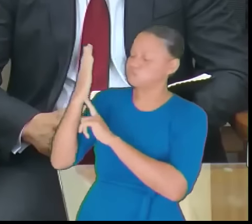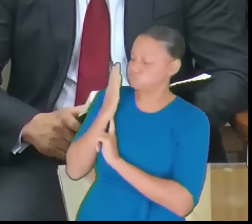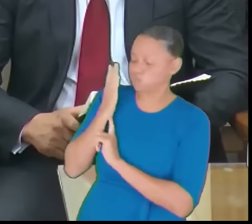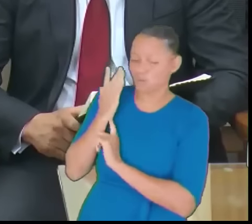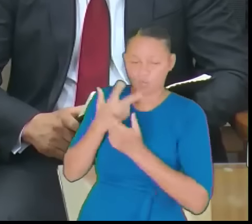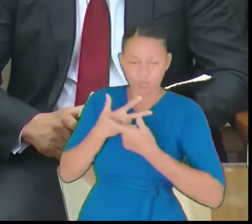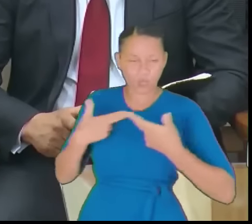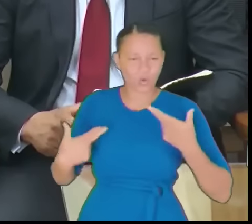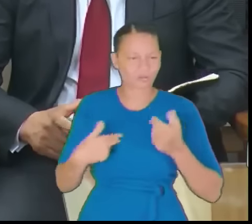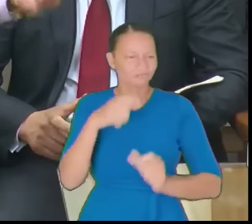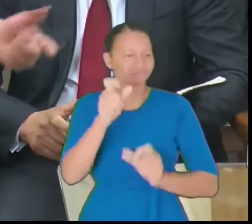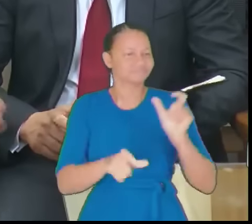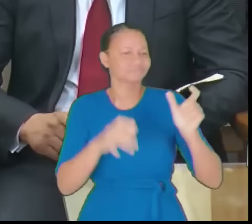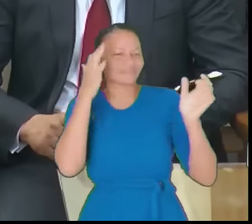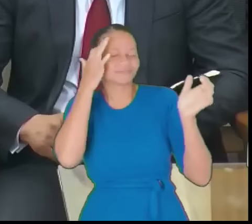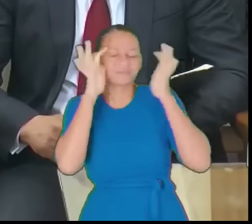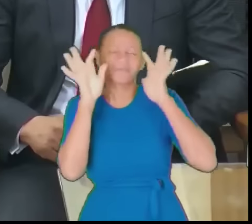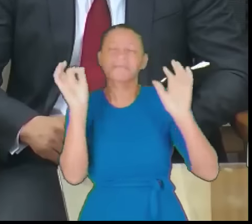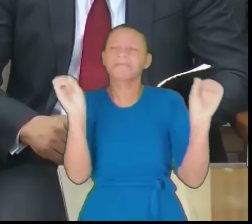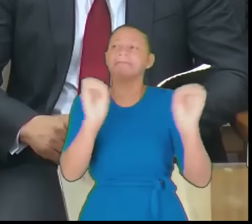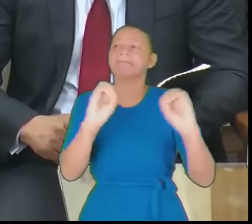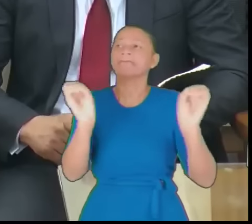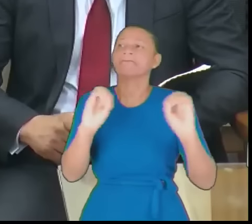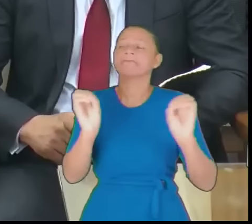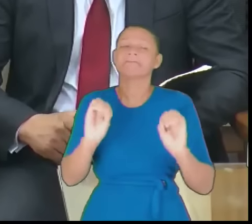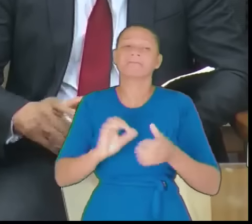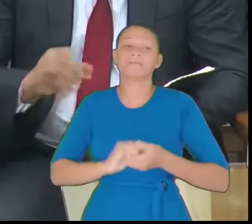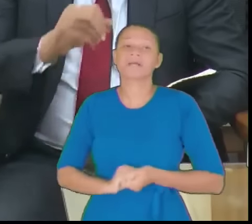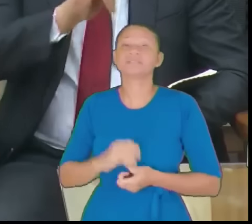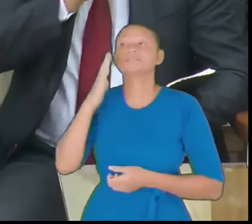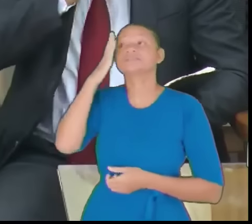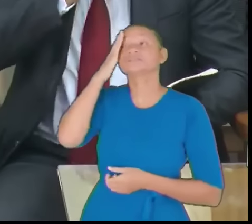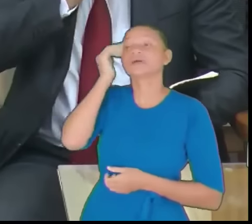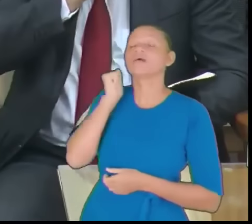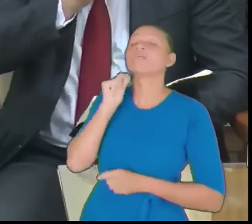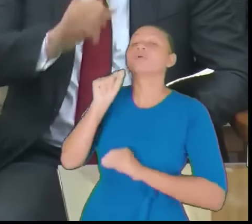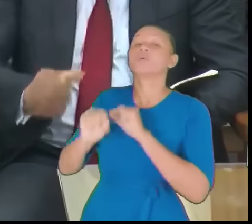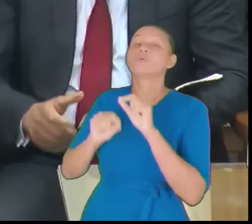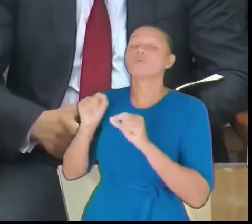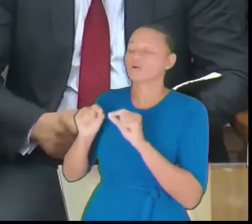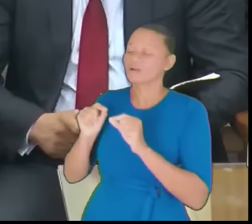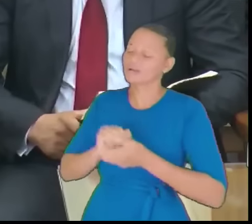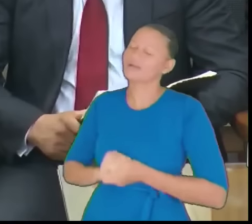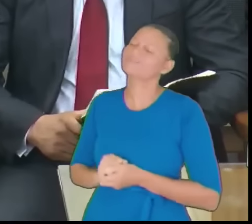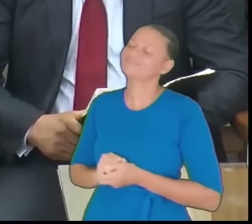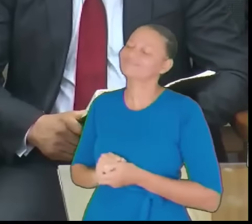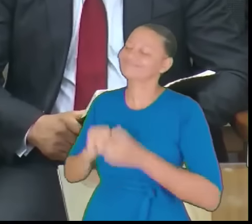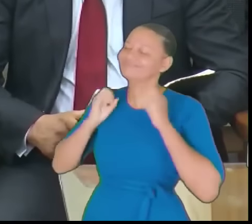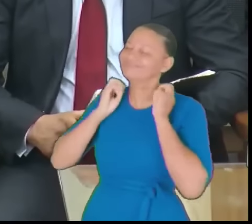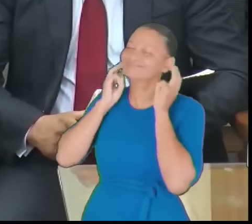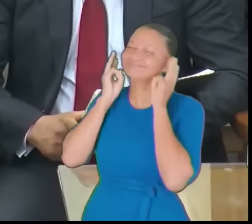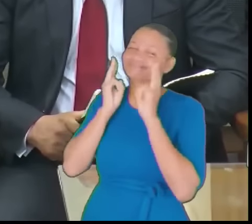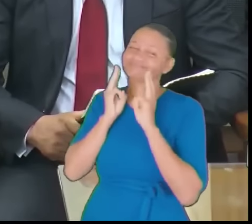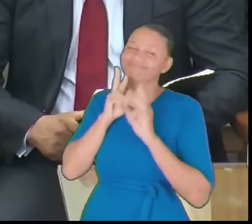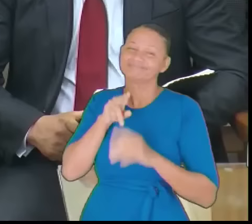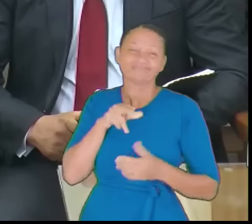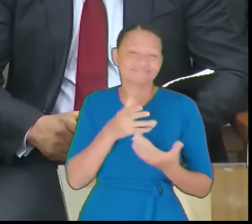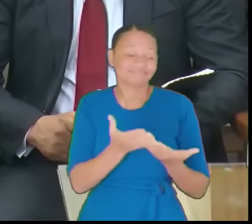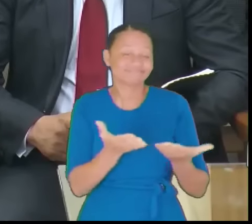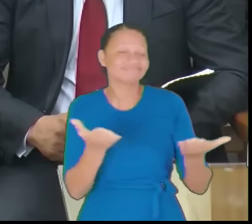ninguém sabia, só quem sabia era Moisés. Aí, meus irmãos,